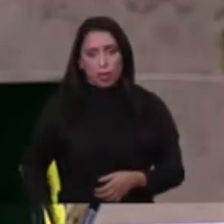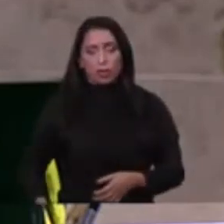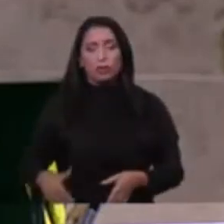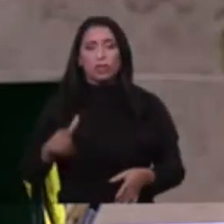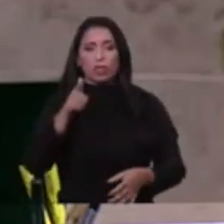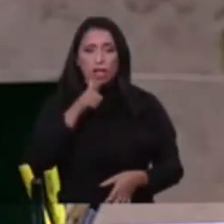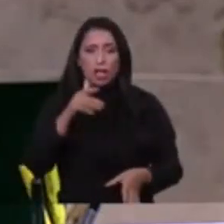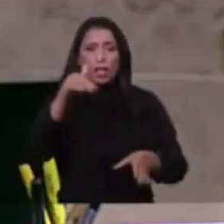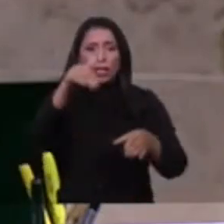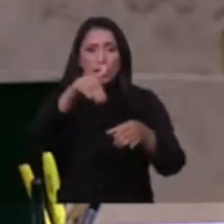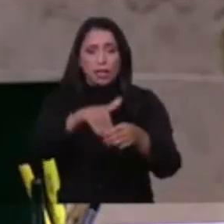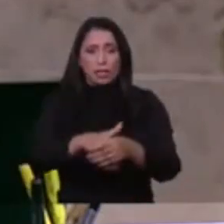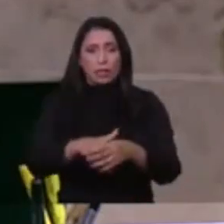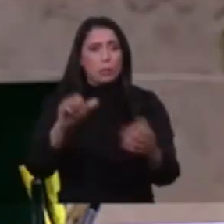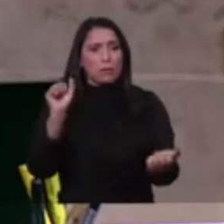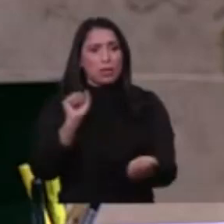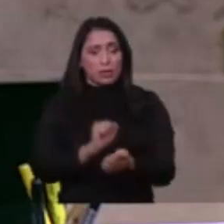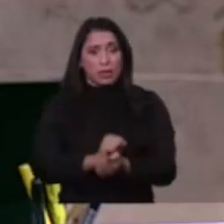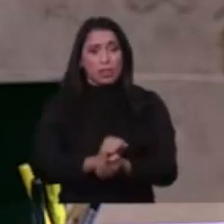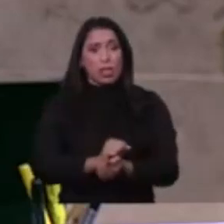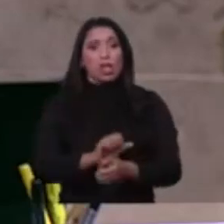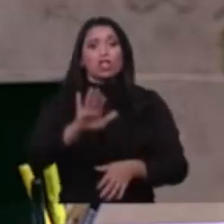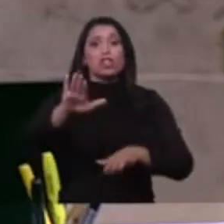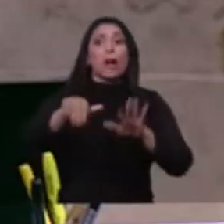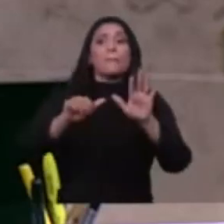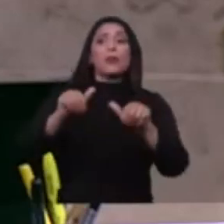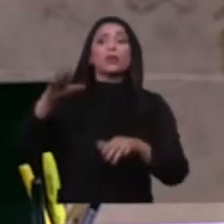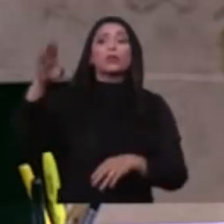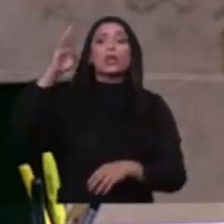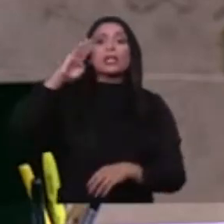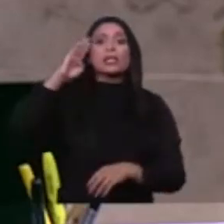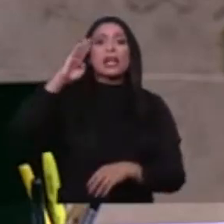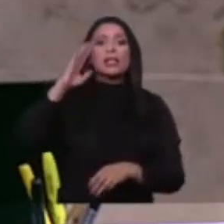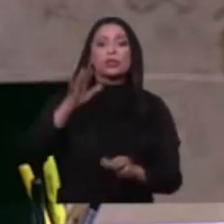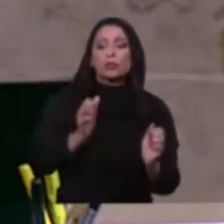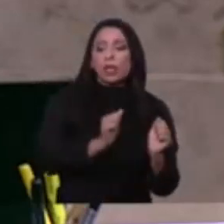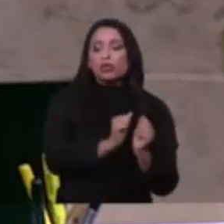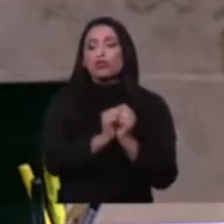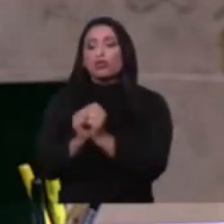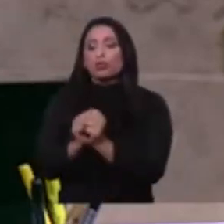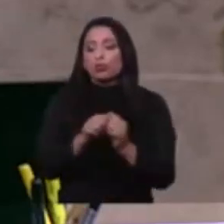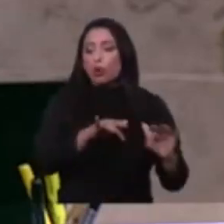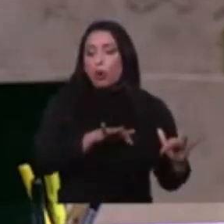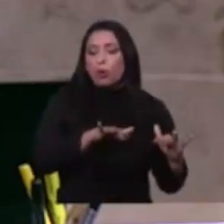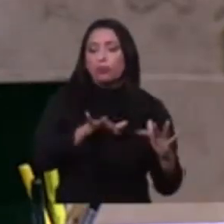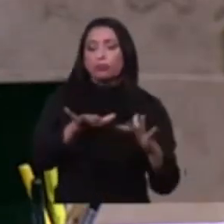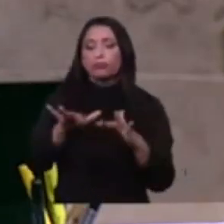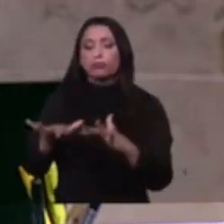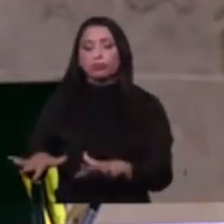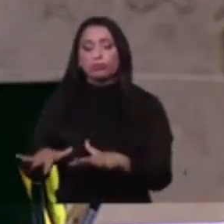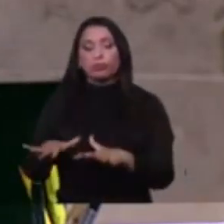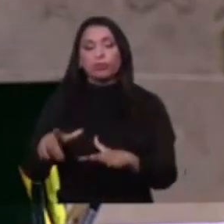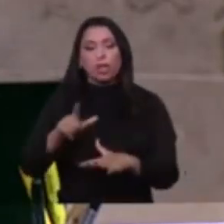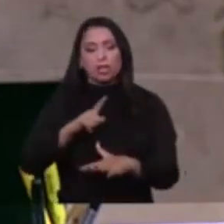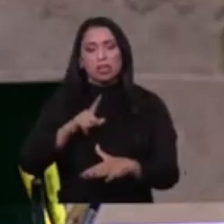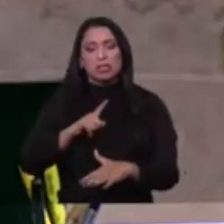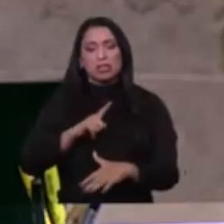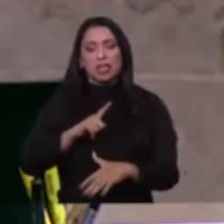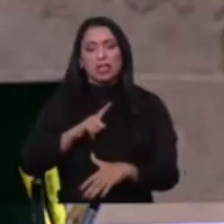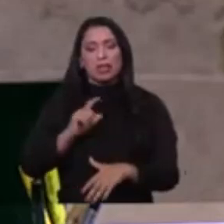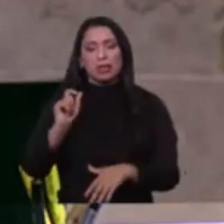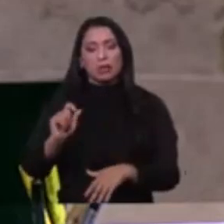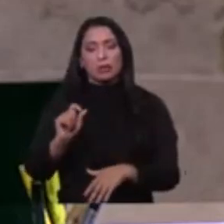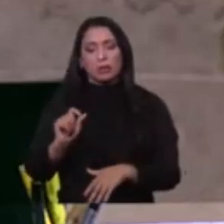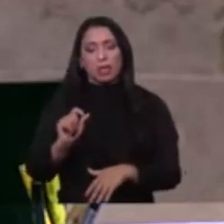constituído, incitando o Exército Brasileiro a sair às ruas para estabelecer e consolidar o regime de